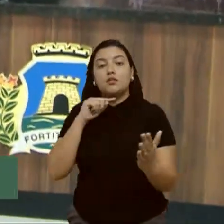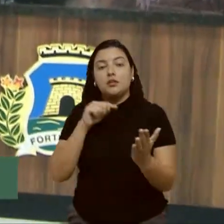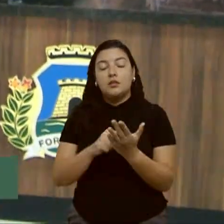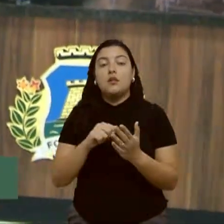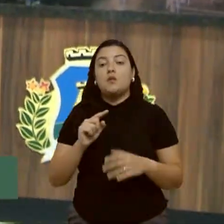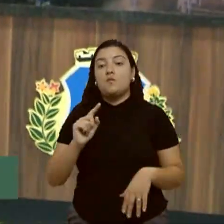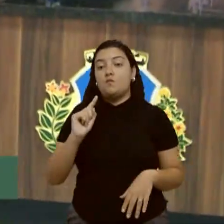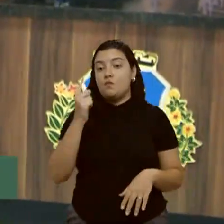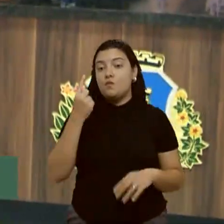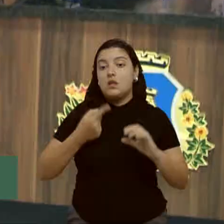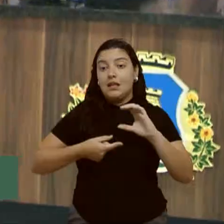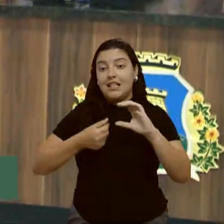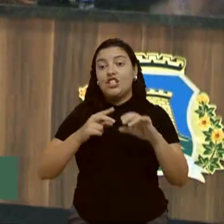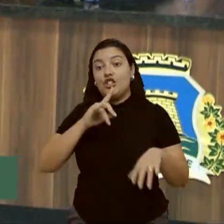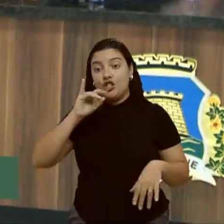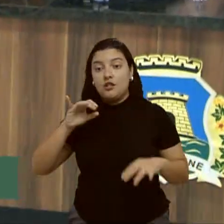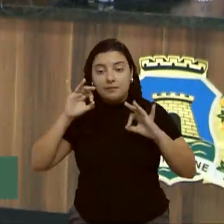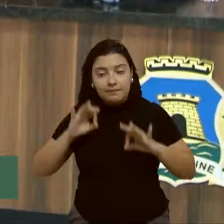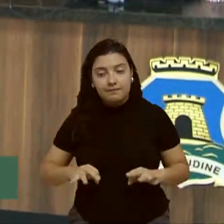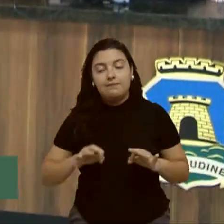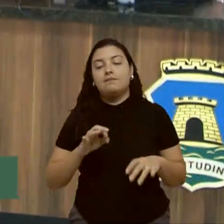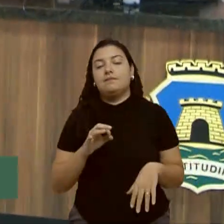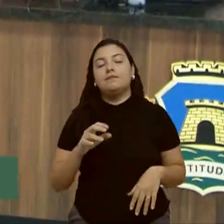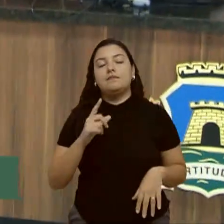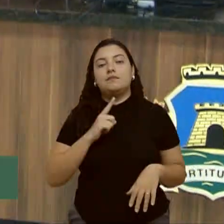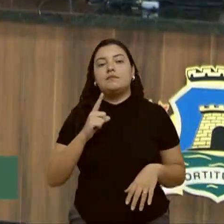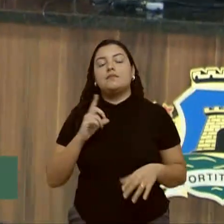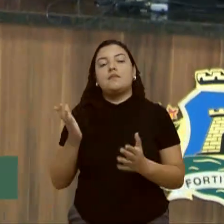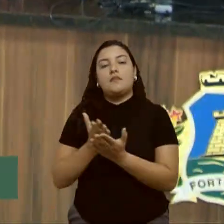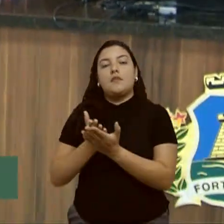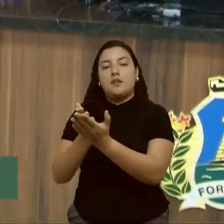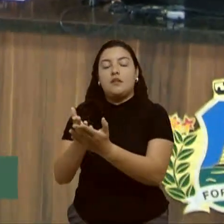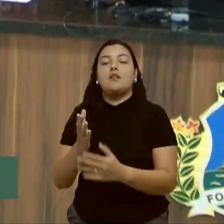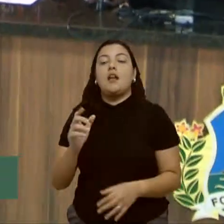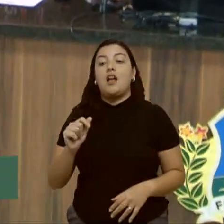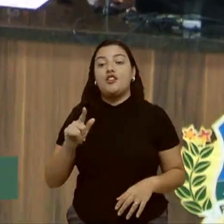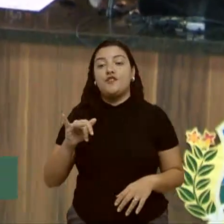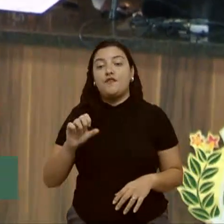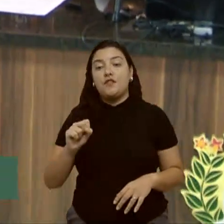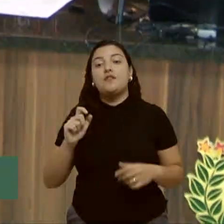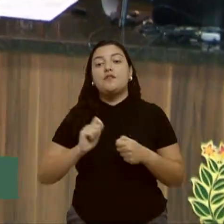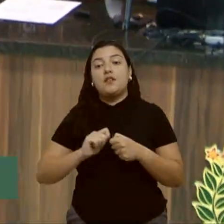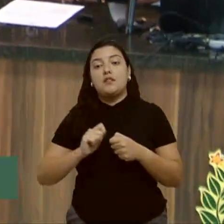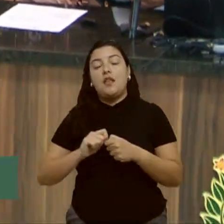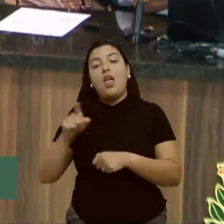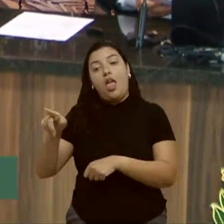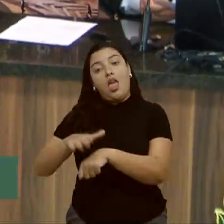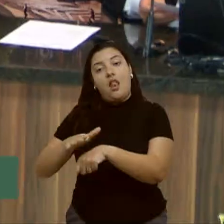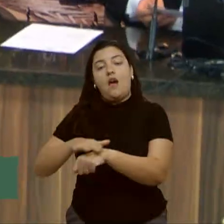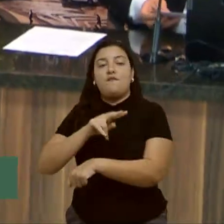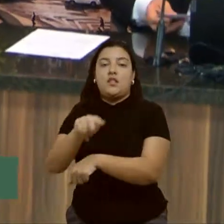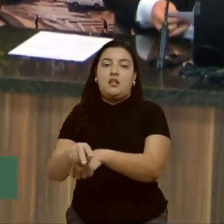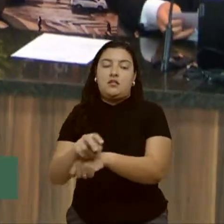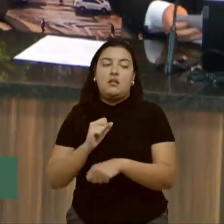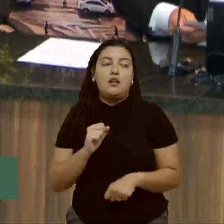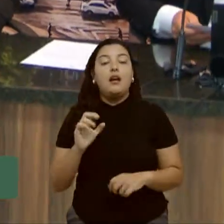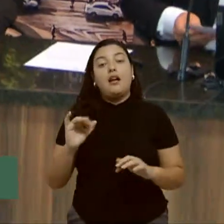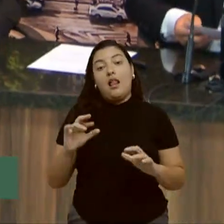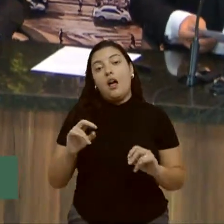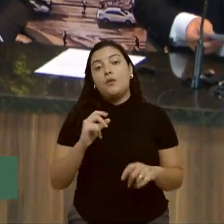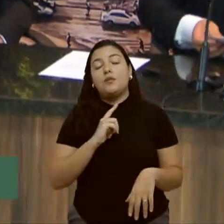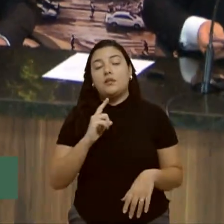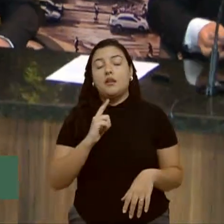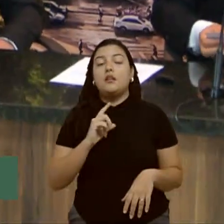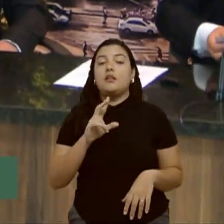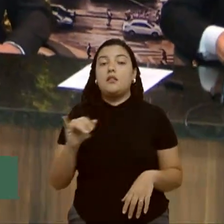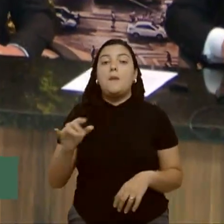consumidor específico, no dia próprio da Black Friday, a gente encaminhar e a GFIS fazer essa fiscalização. Agora, claro, a gente também já